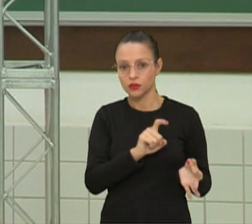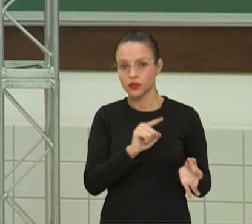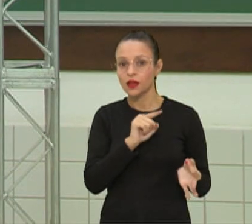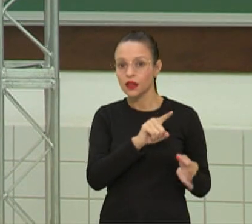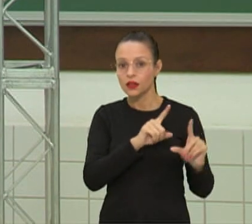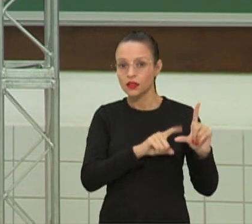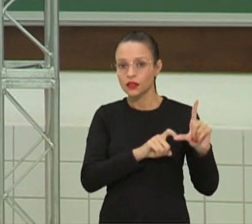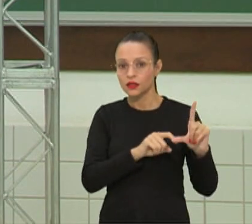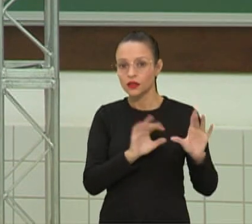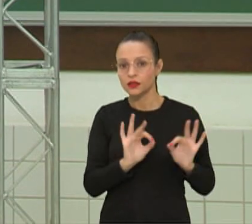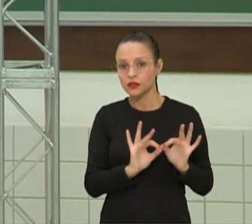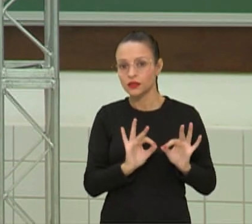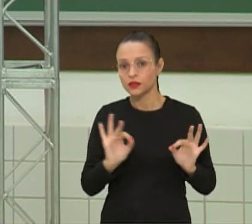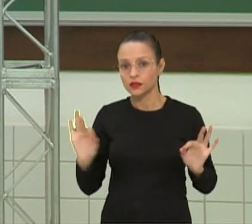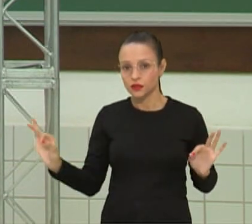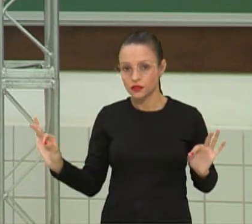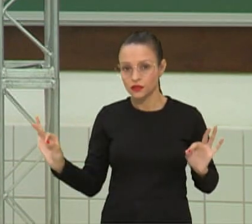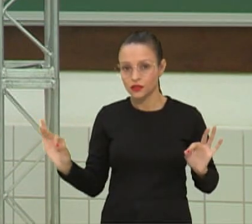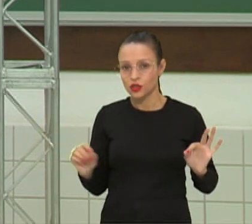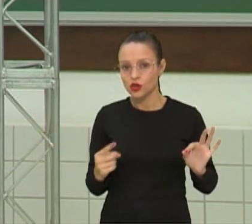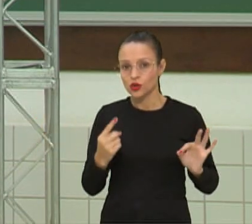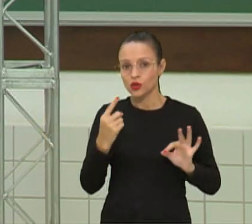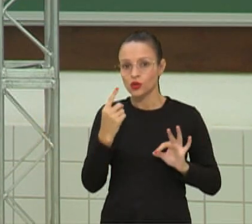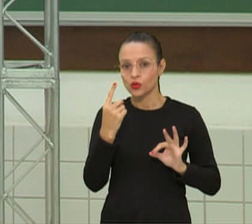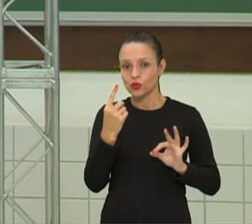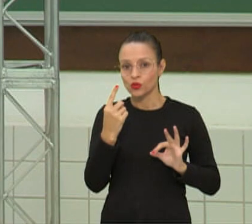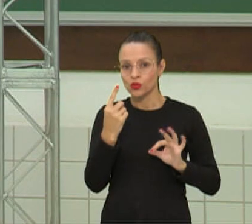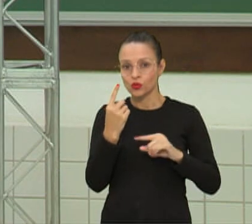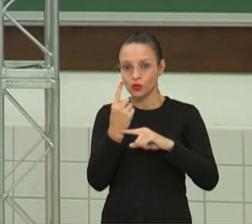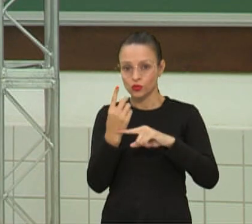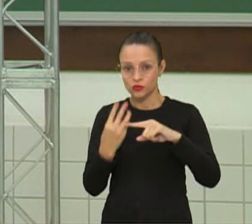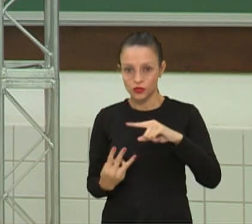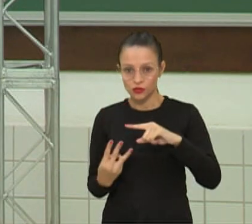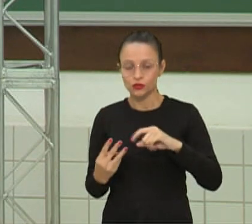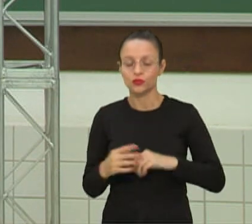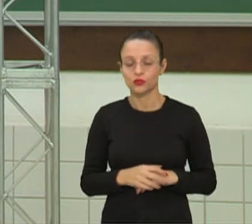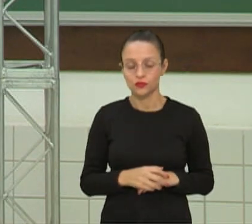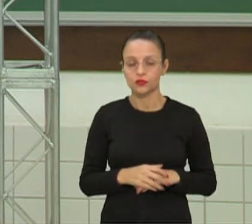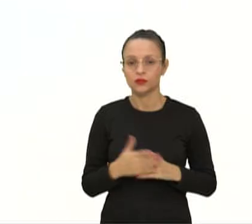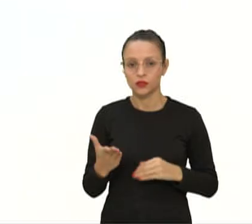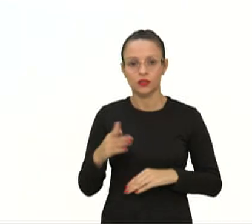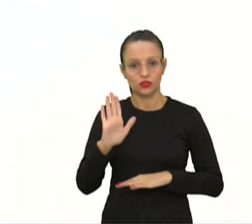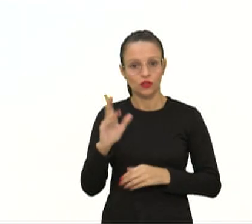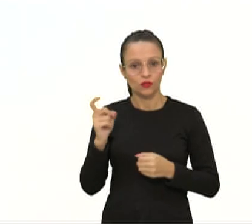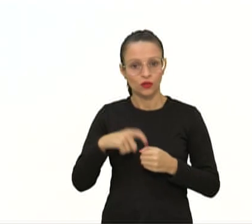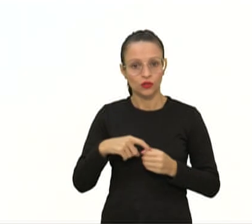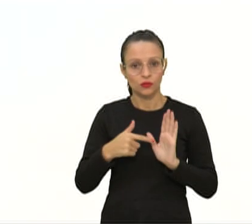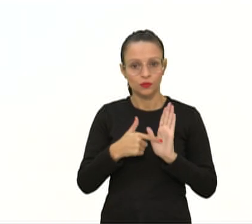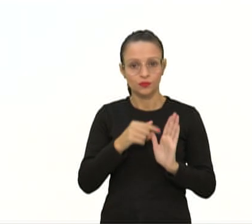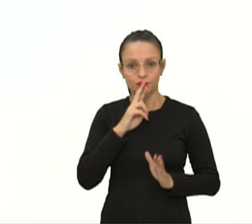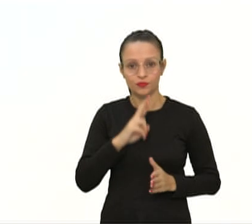e representa o comprimento como sendo um terço da largura a partir da letra que você escolheu. E eu volto com a resposta já já.